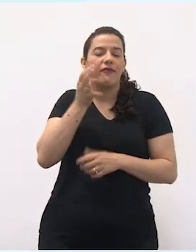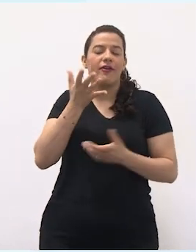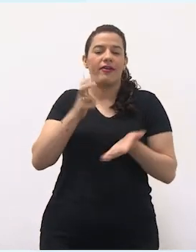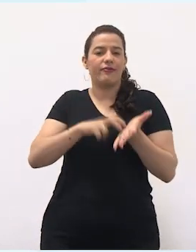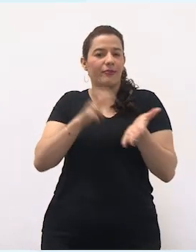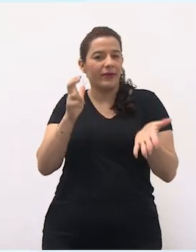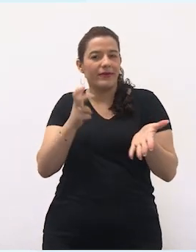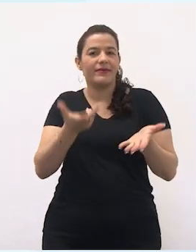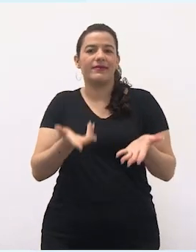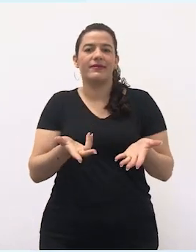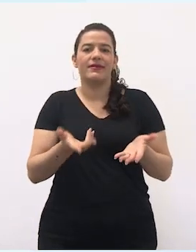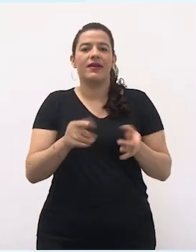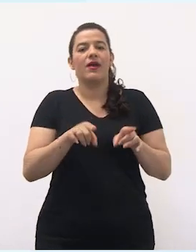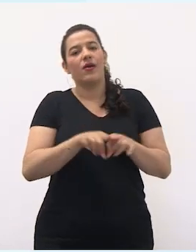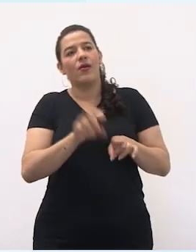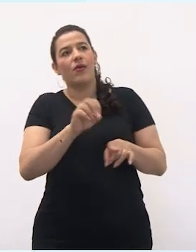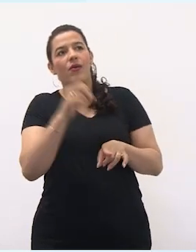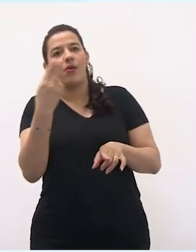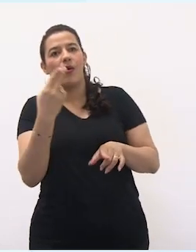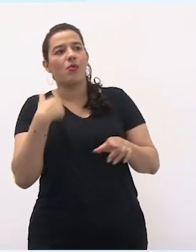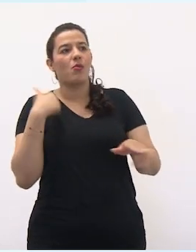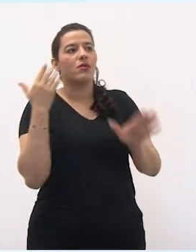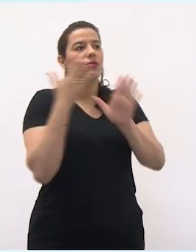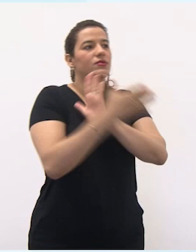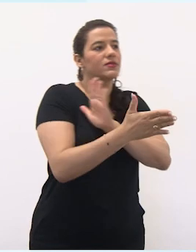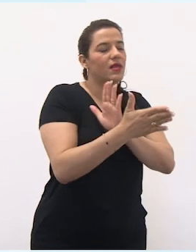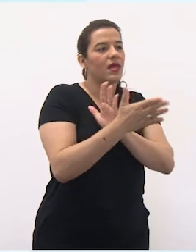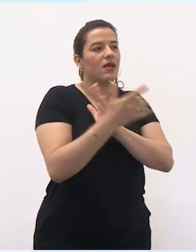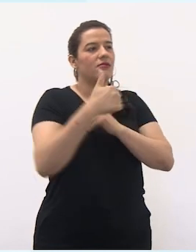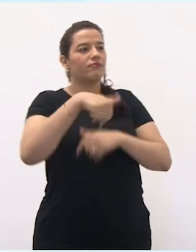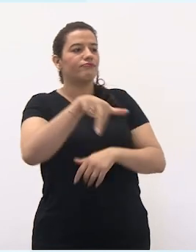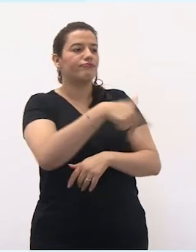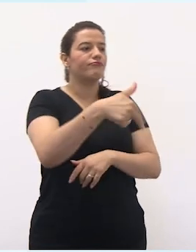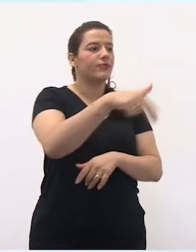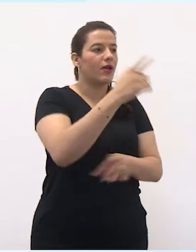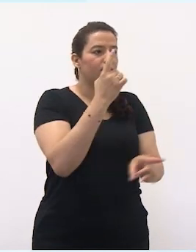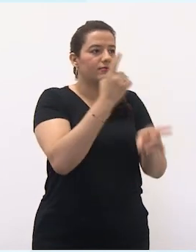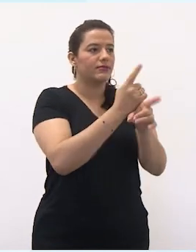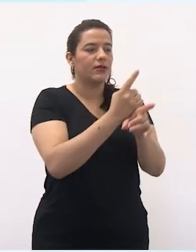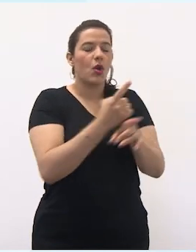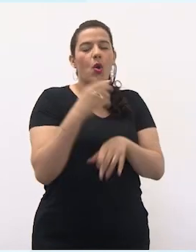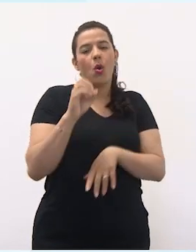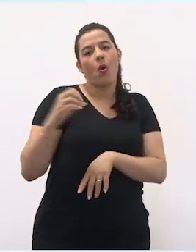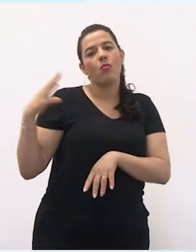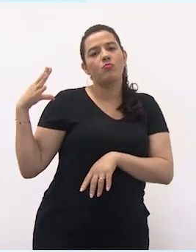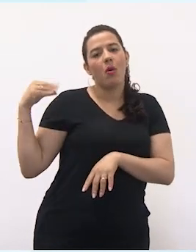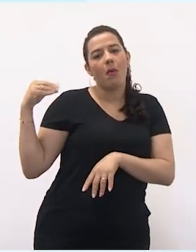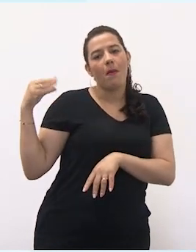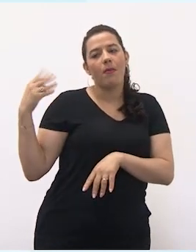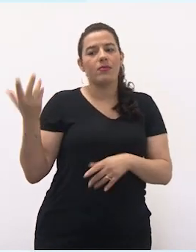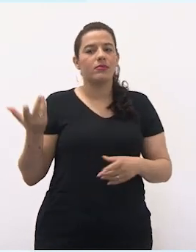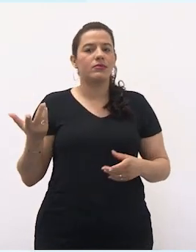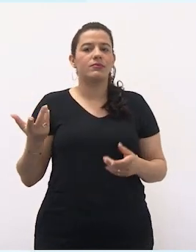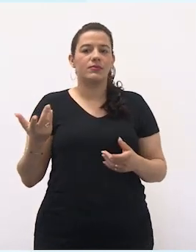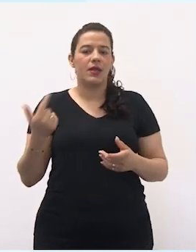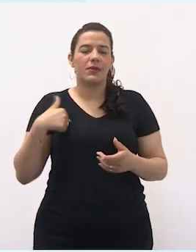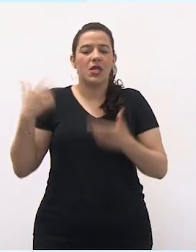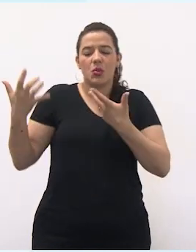manhã, é quando eu saio e eu encontro, e meu cachorro fica latindo, né, porque não